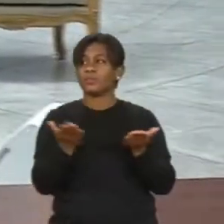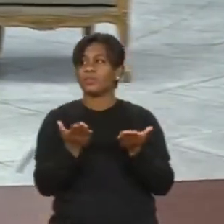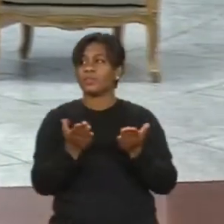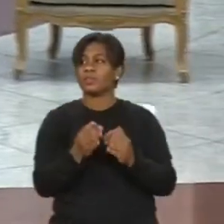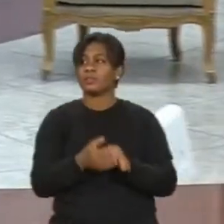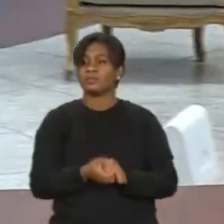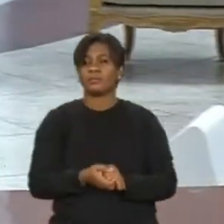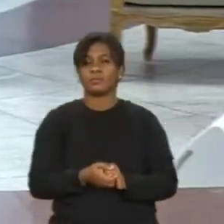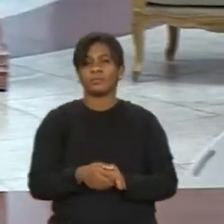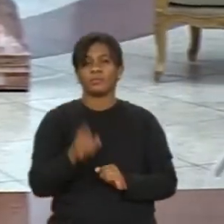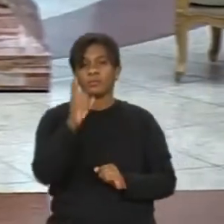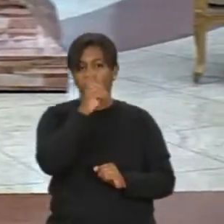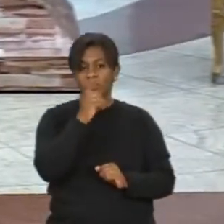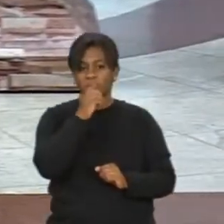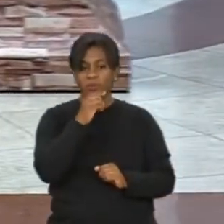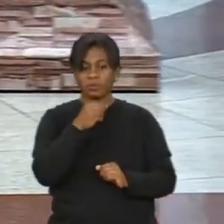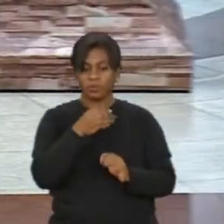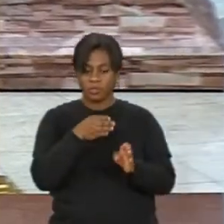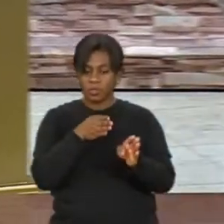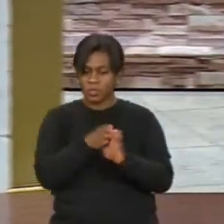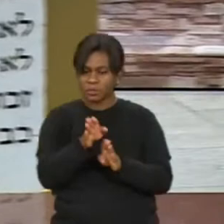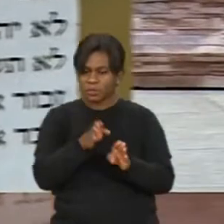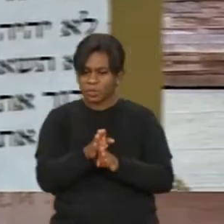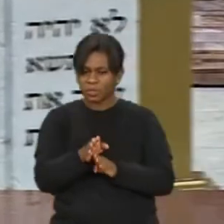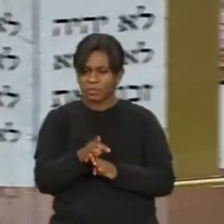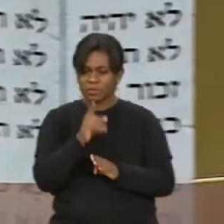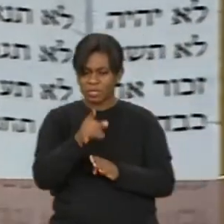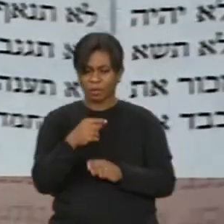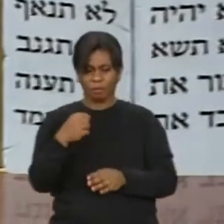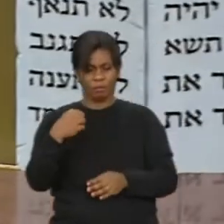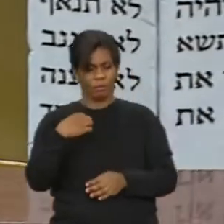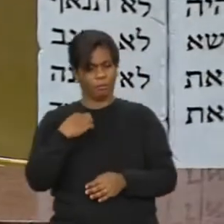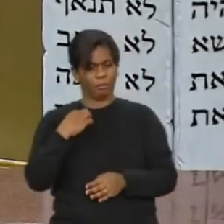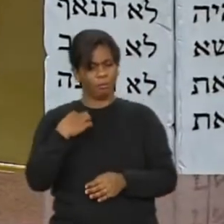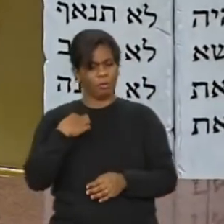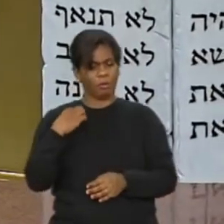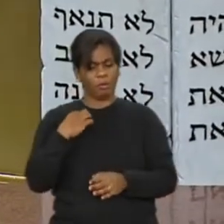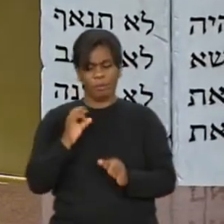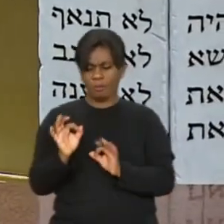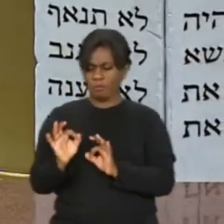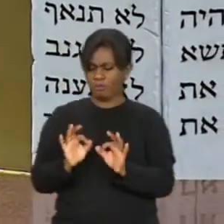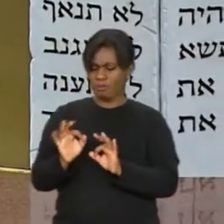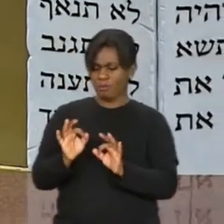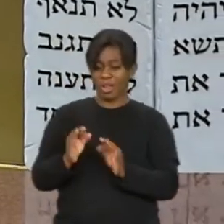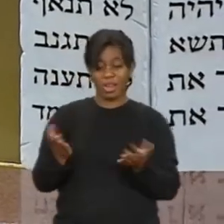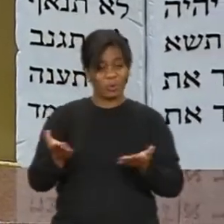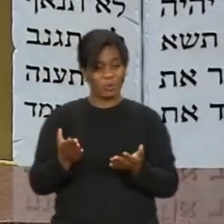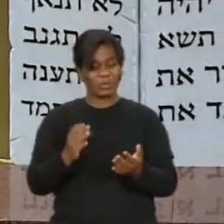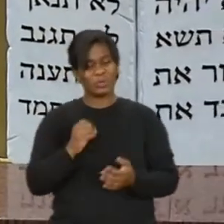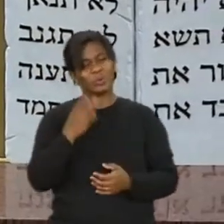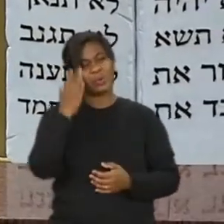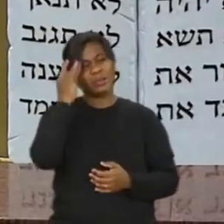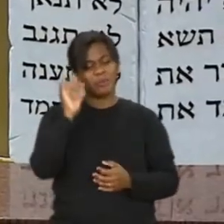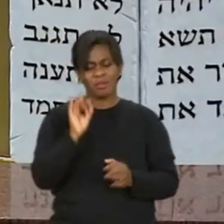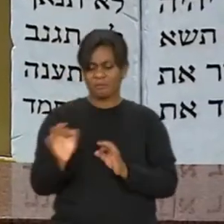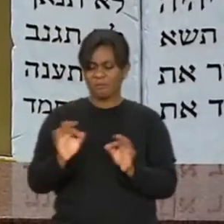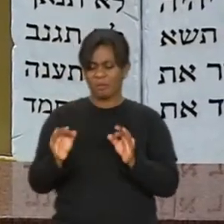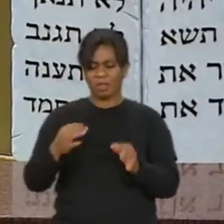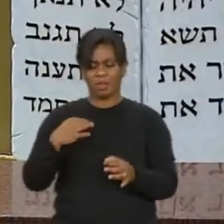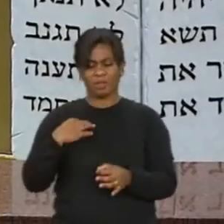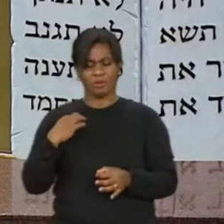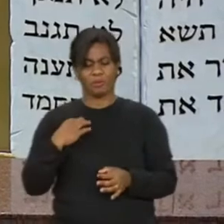Domingo, eu te dou um conselho. Separe a sua roupa. Separe a sua roupa hoje ou amanhã. Separe sua